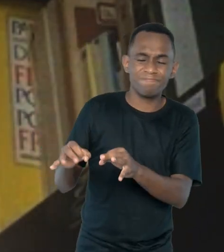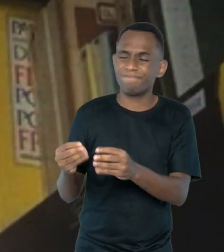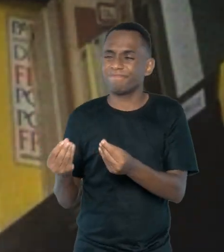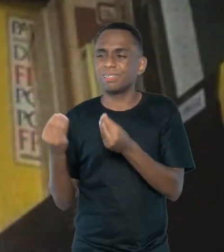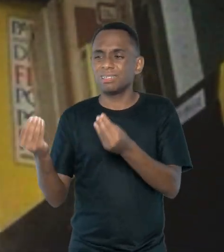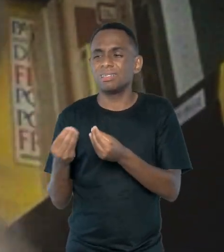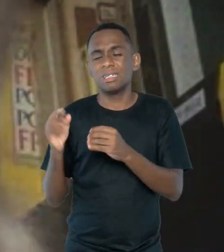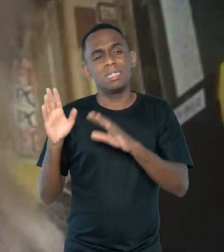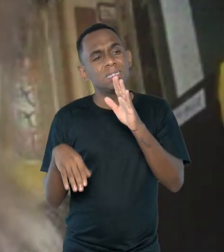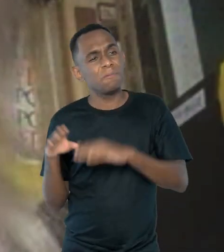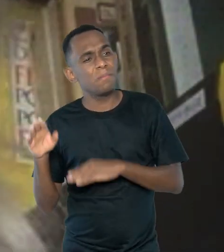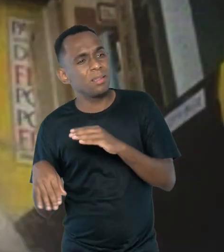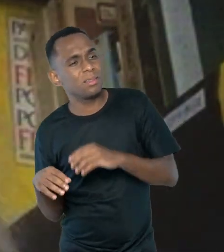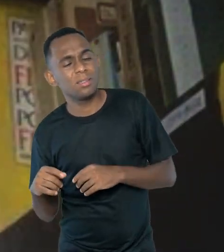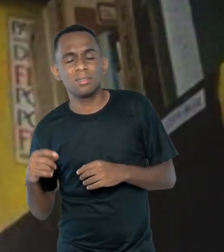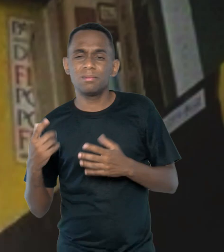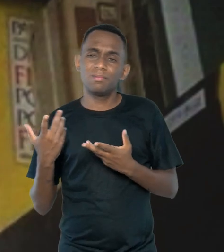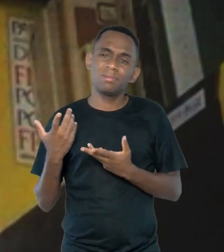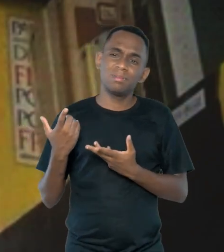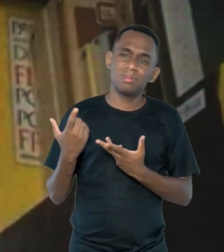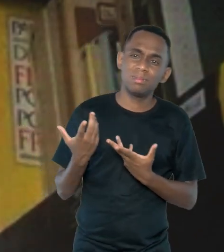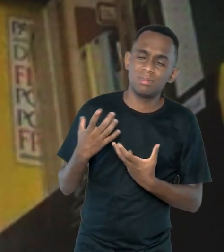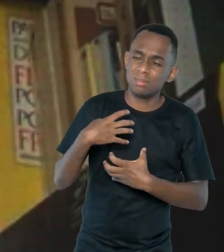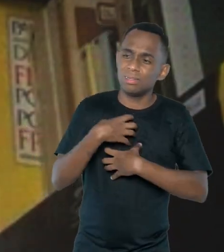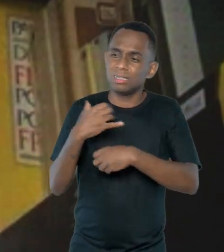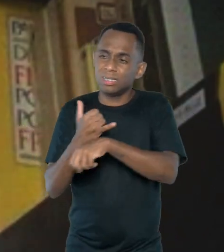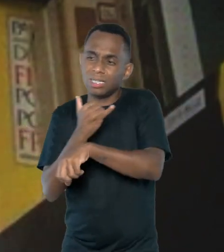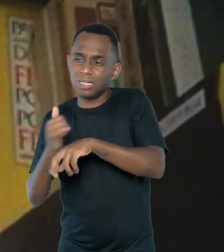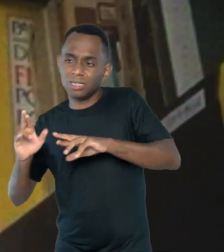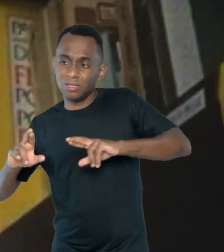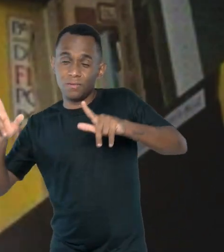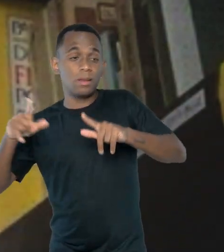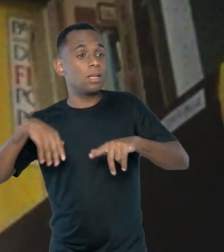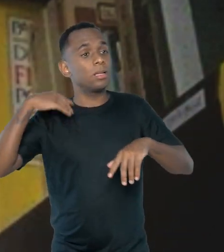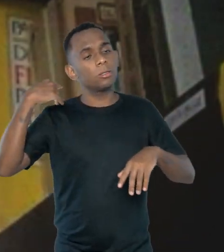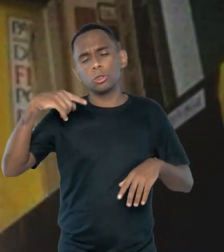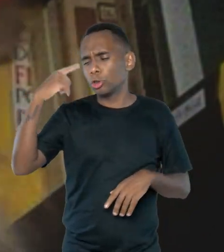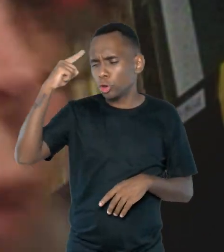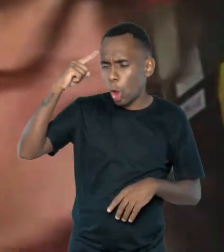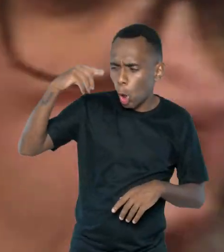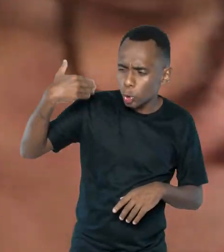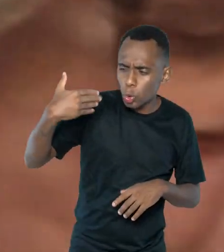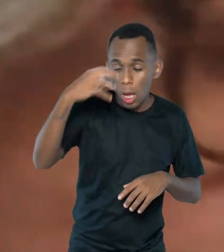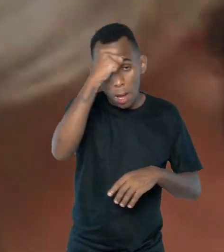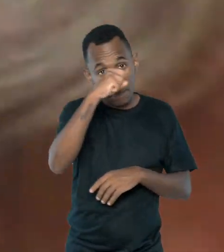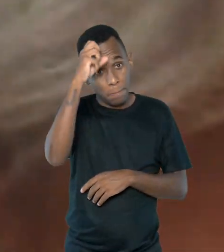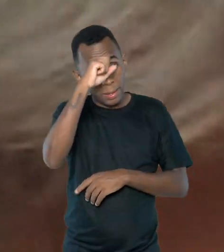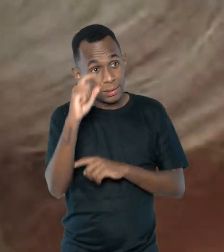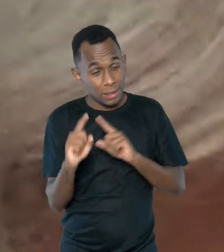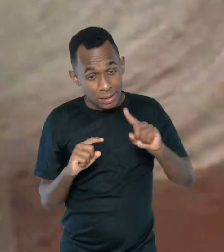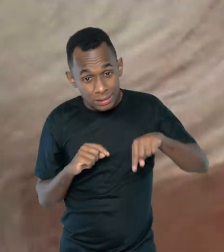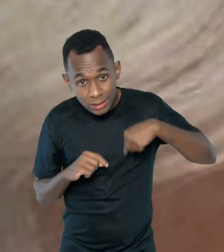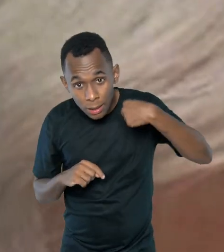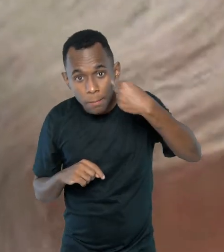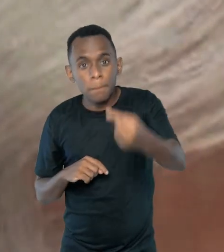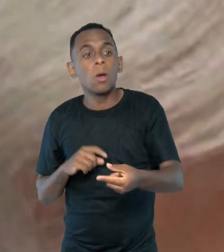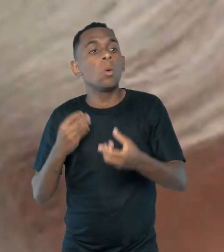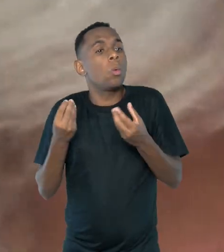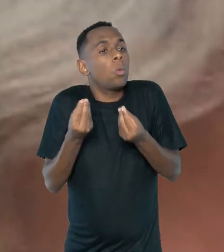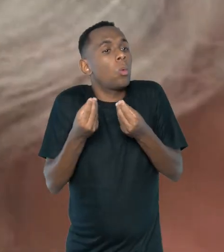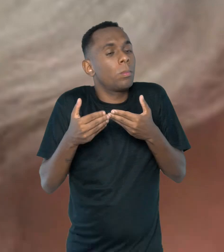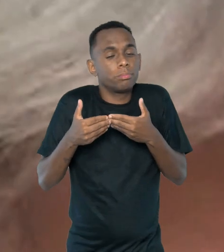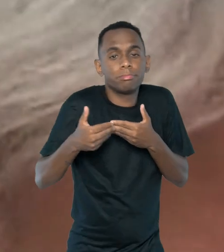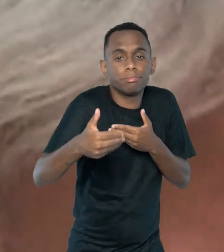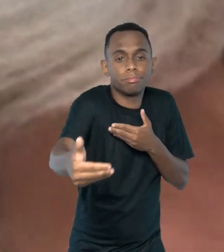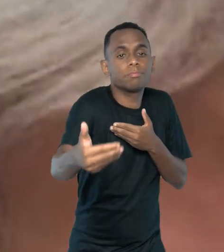tão certo. Talvez você não levou do melhor jeito. Então, é o dia inteiro aprendendo. Olha para você ver depois